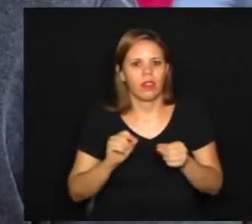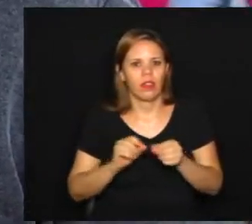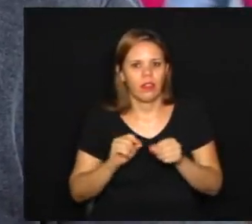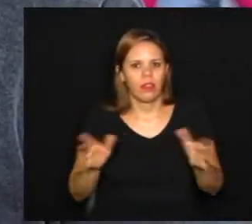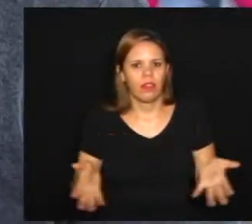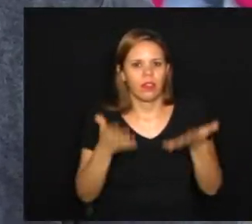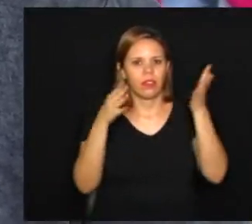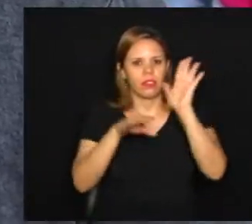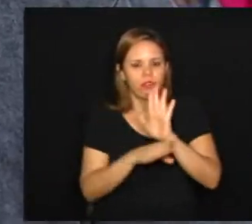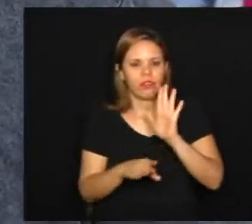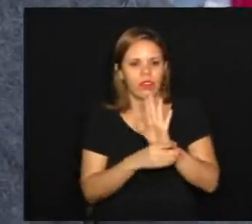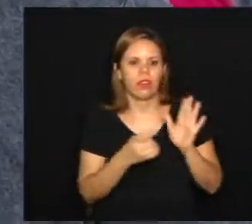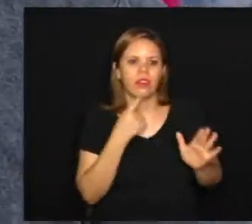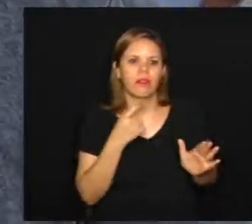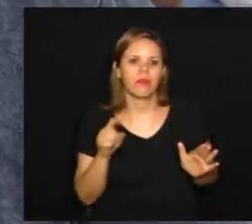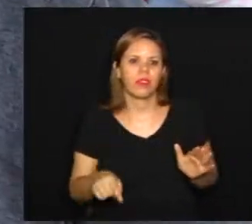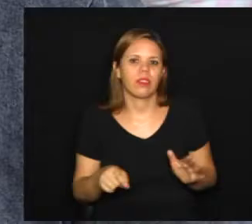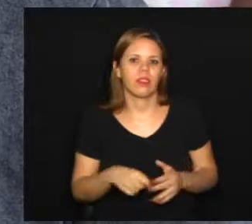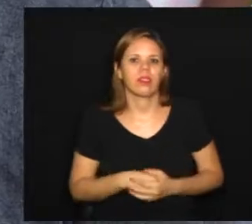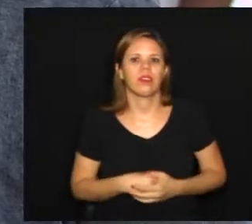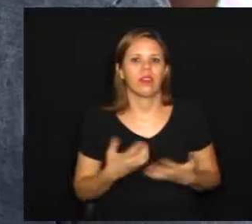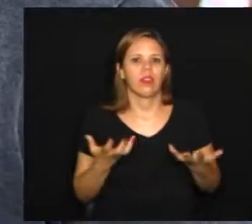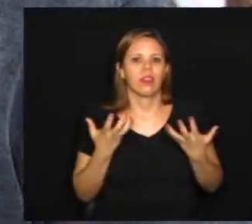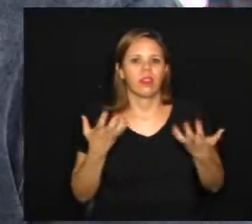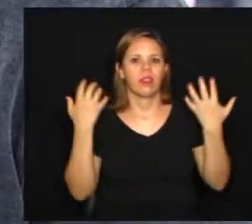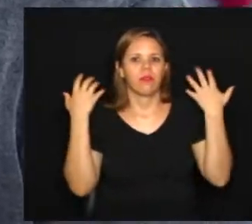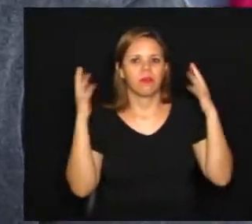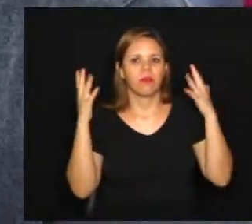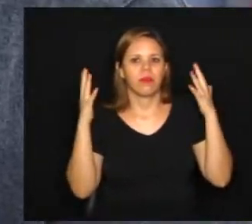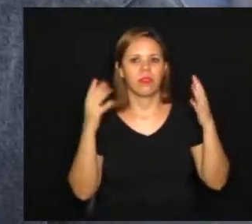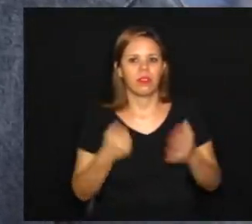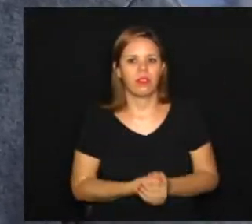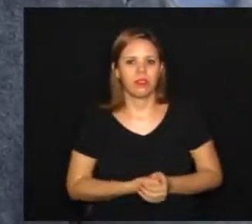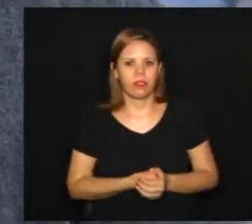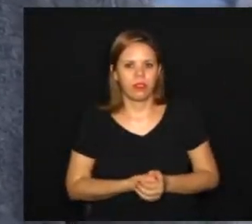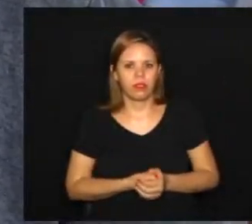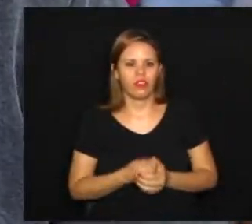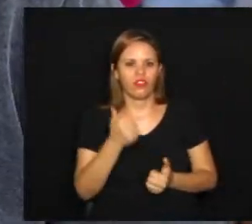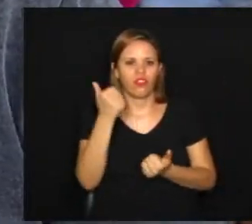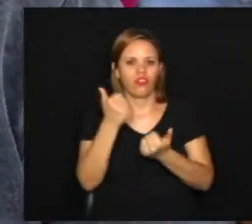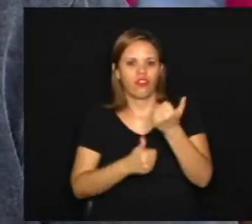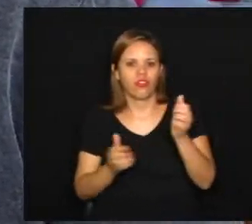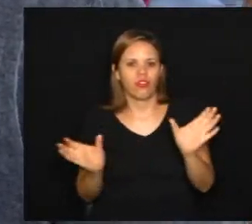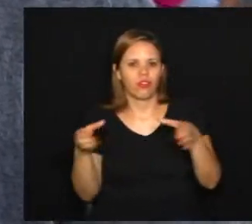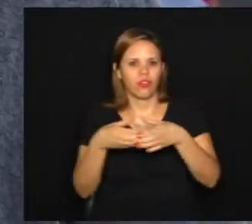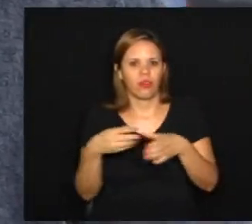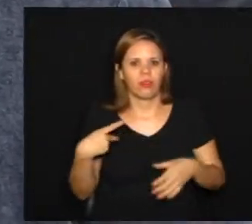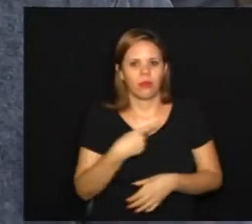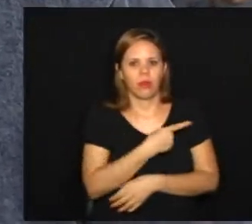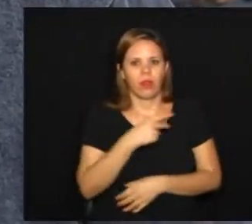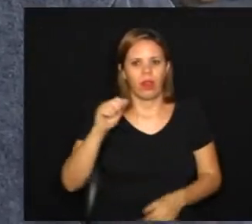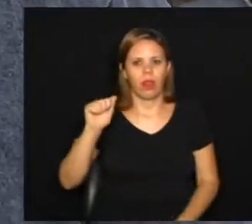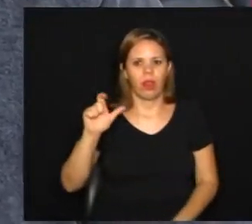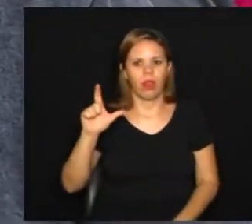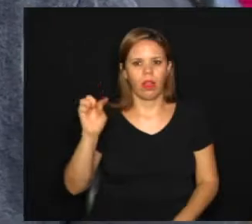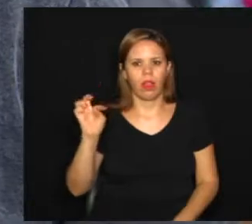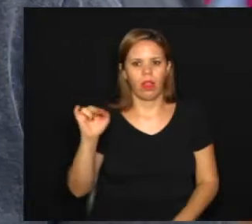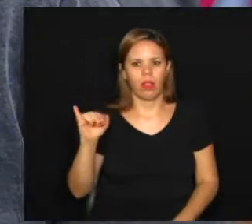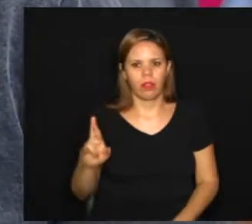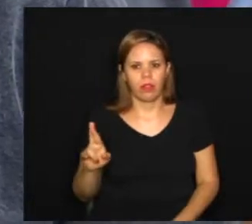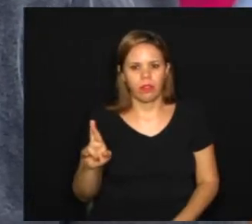diferença em Campinas. Quero parabenizar a diretoria deste local, o pastor Altair, aqui da